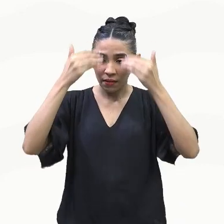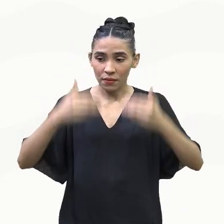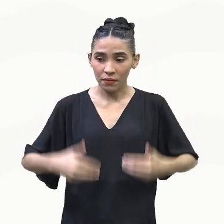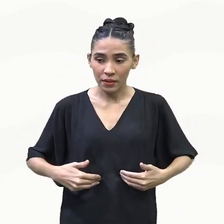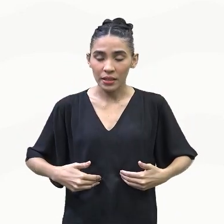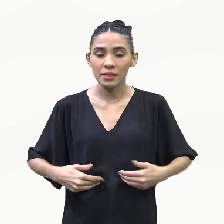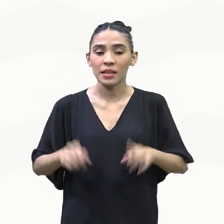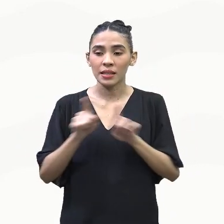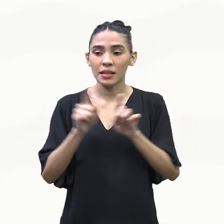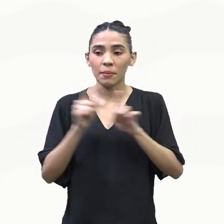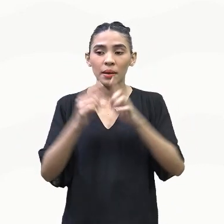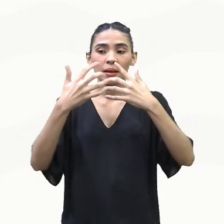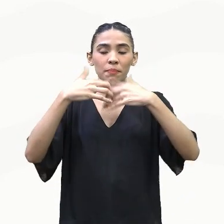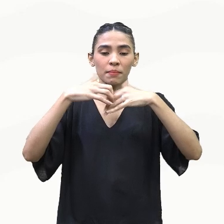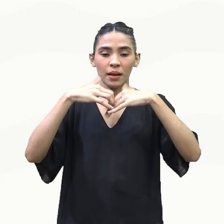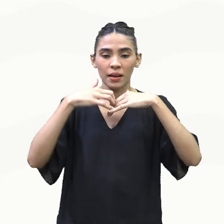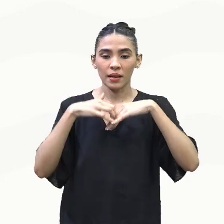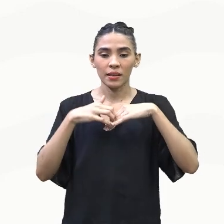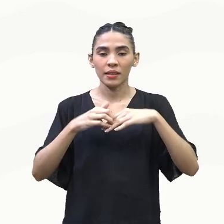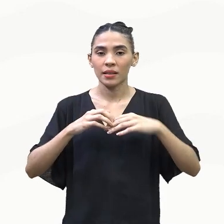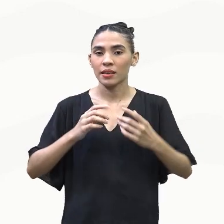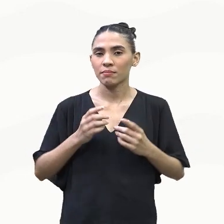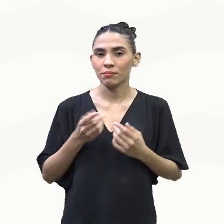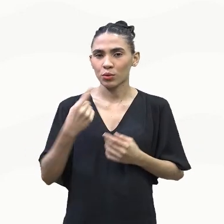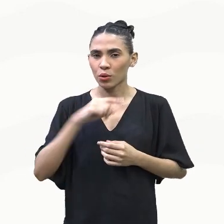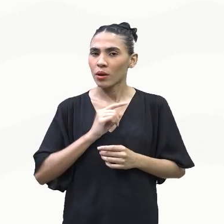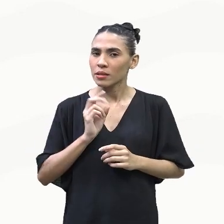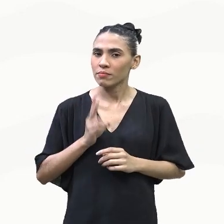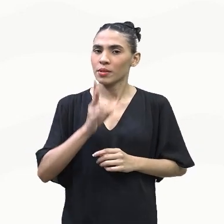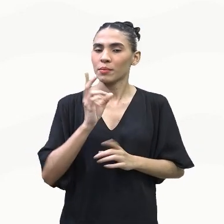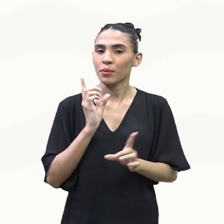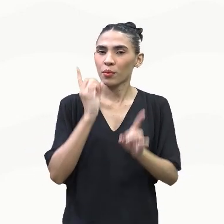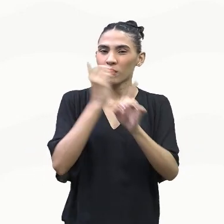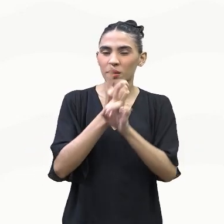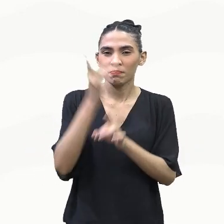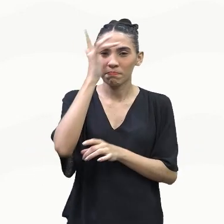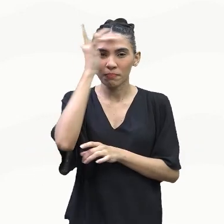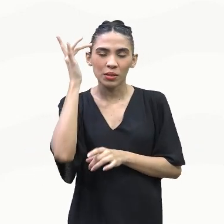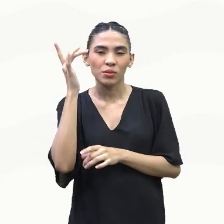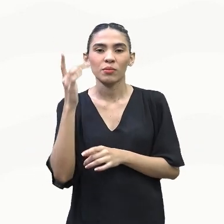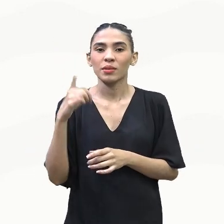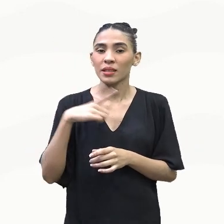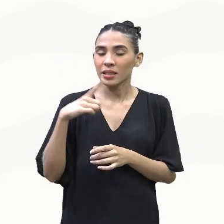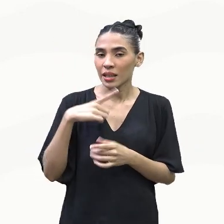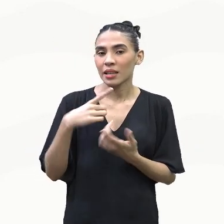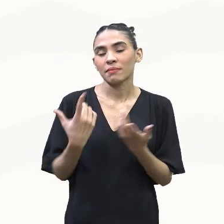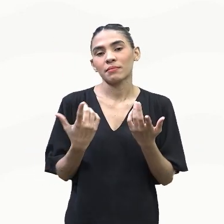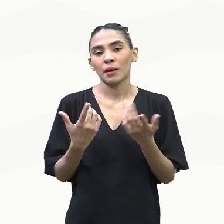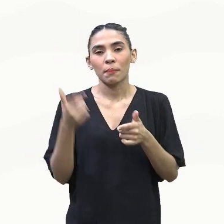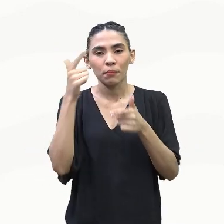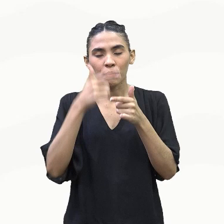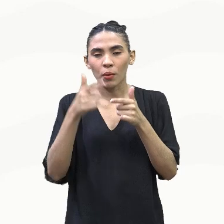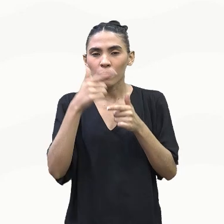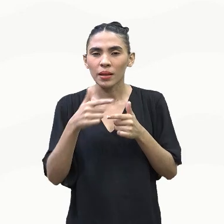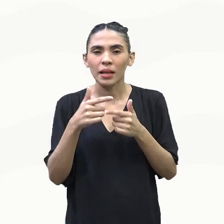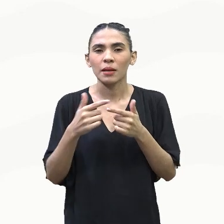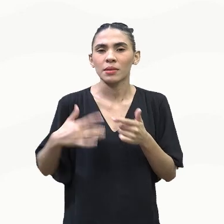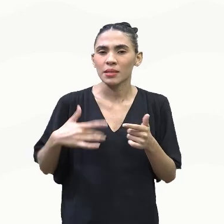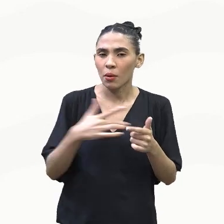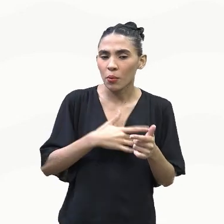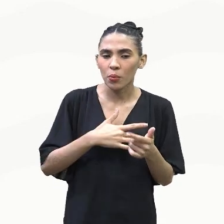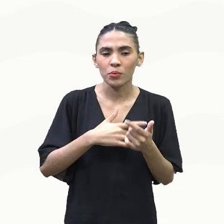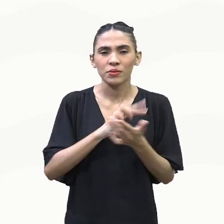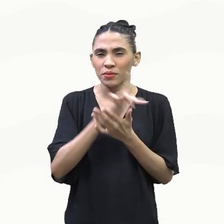e neurológicas. Sempre encontramos pessoas, né, com pessoas especiais e outros mais, né? Bem